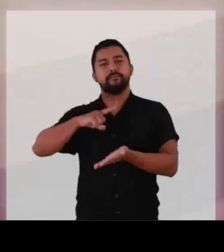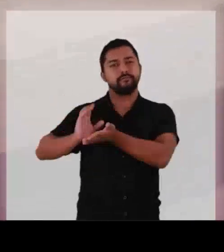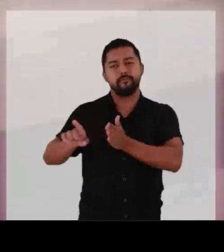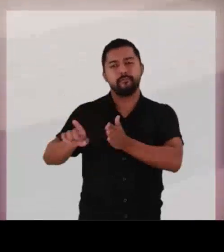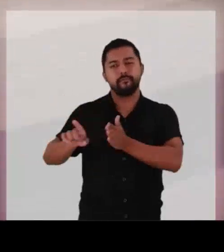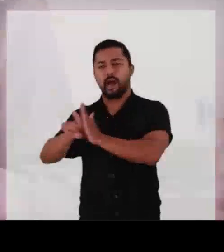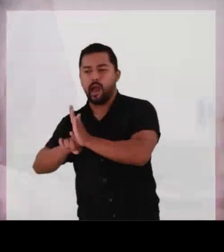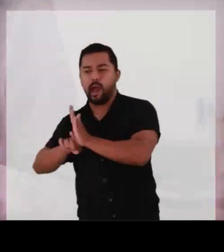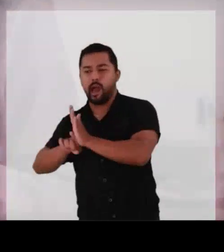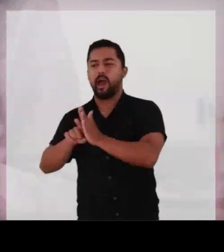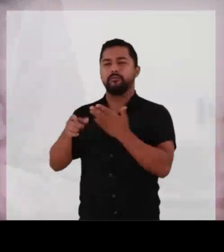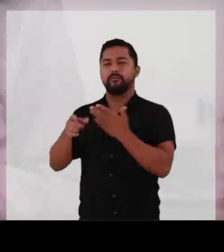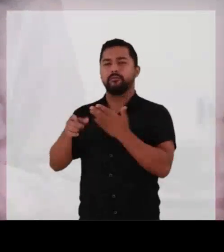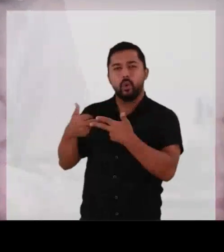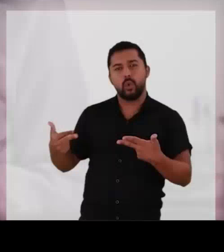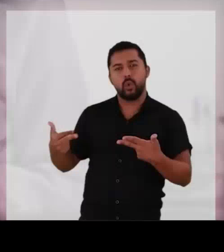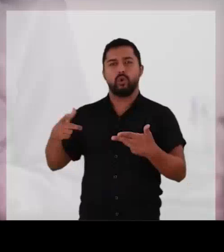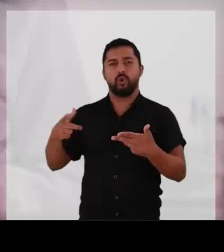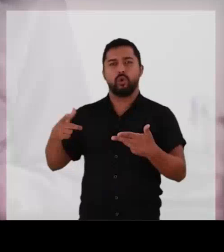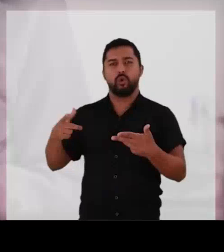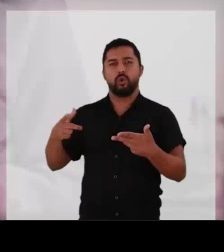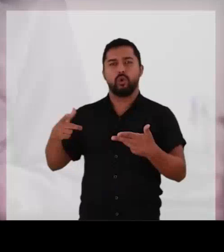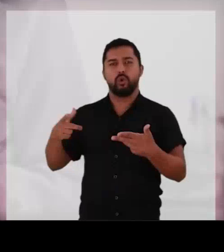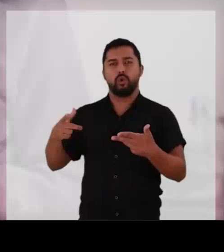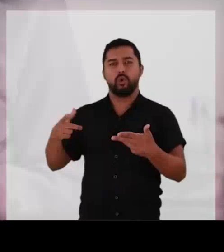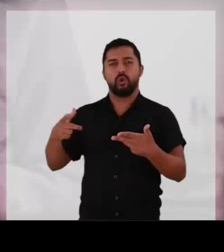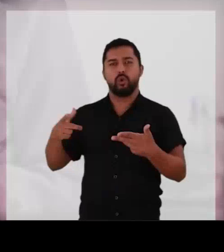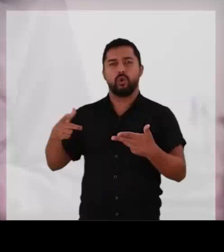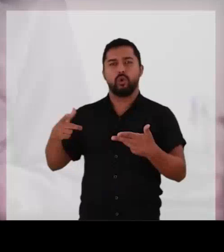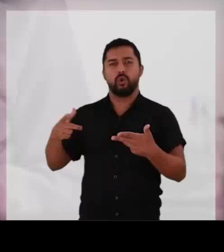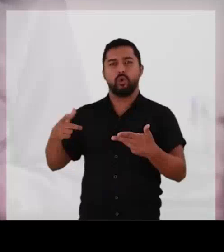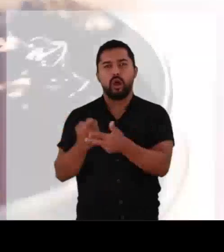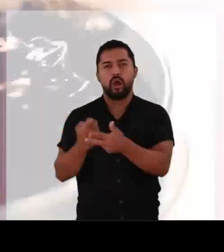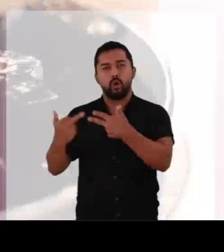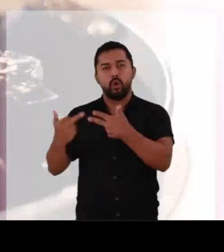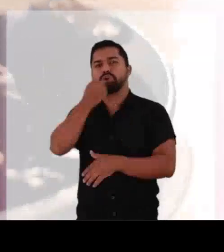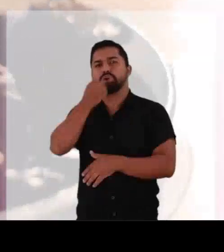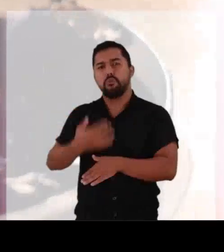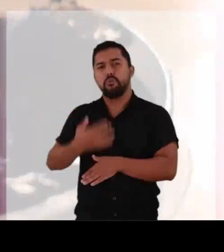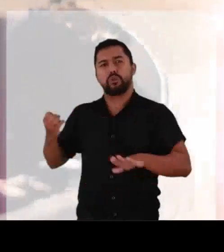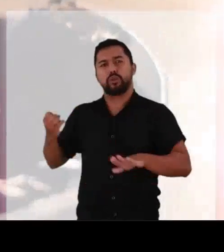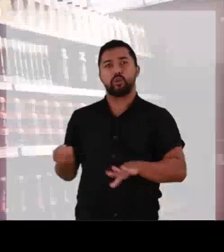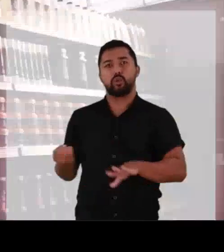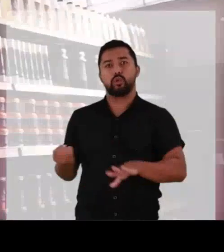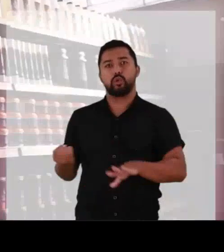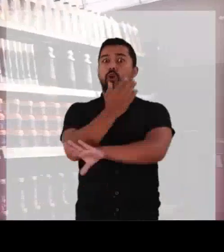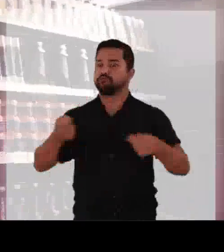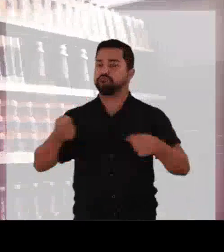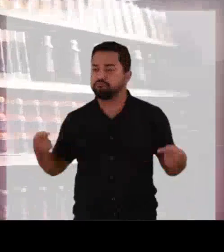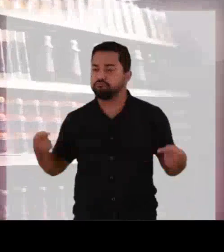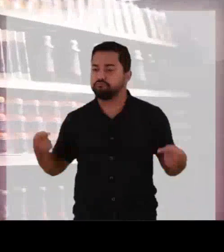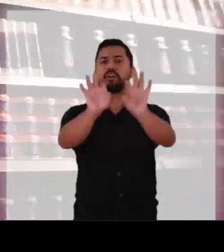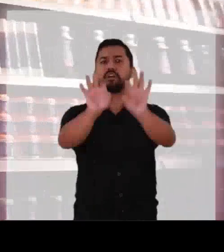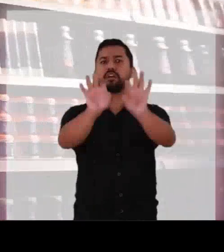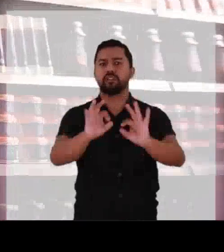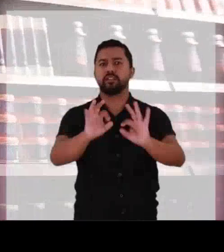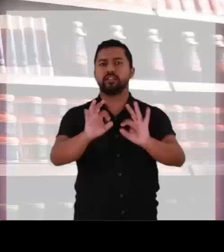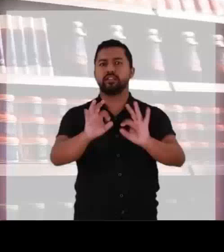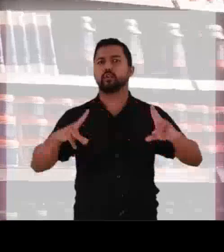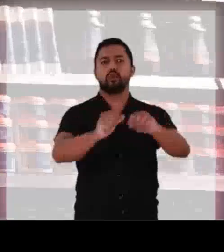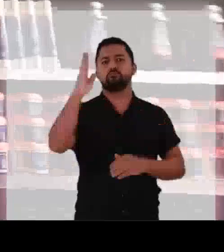investiu em pesquisa e desenvolvimento, dedicando-se a encontrar soluções avançadas que atendessem à demanda